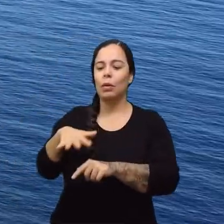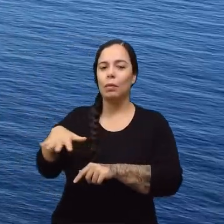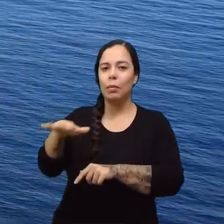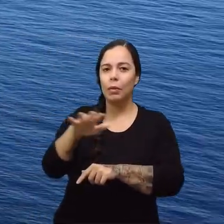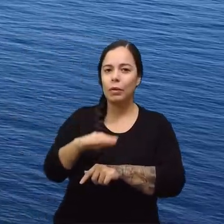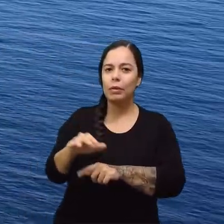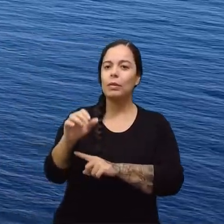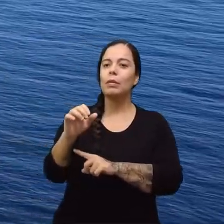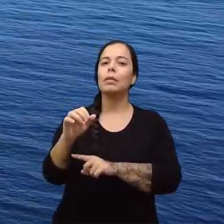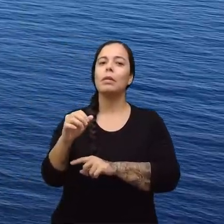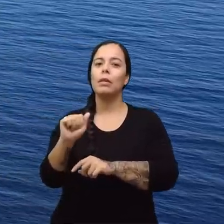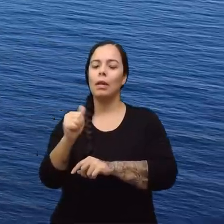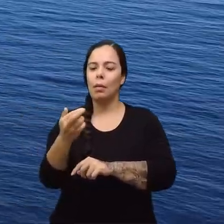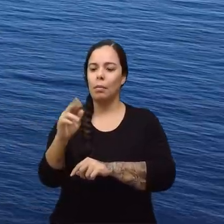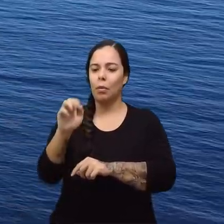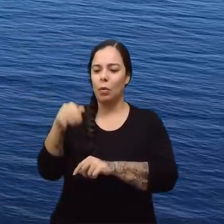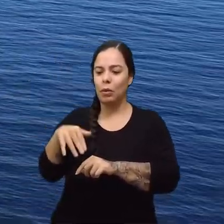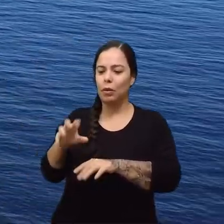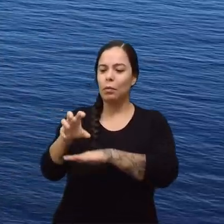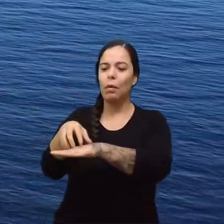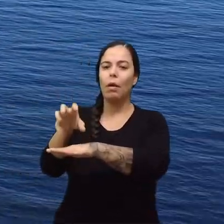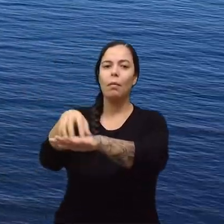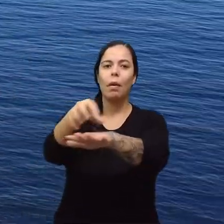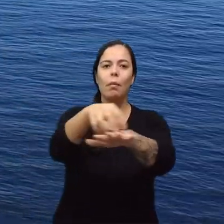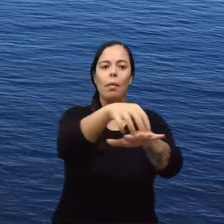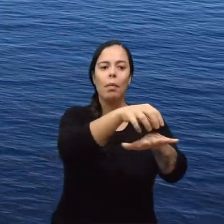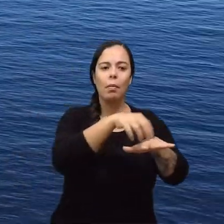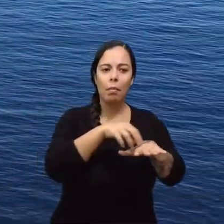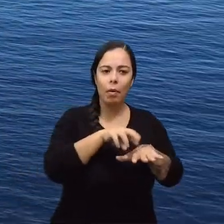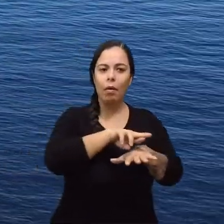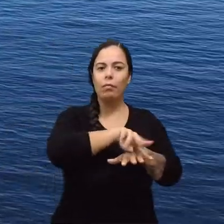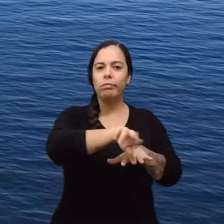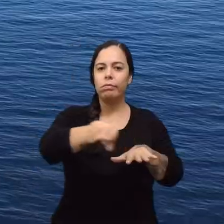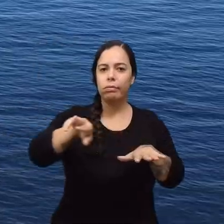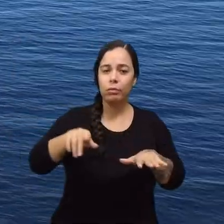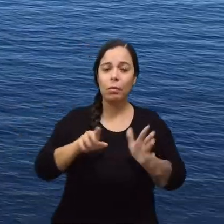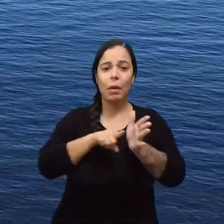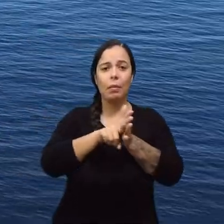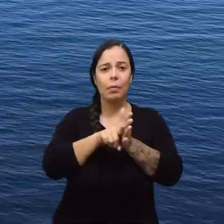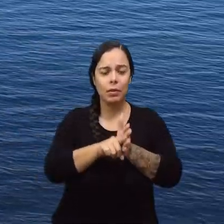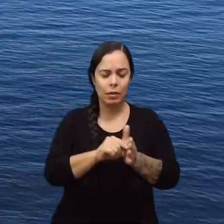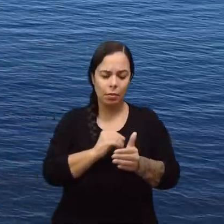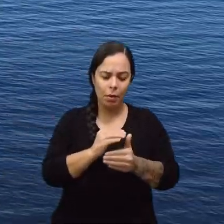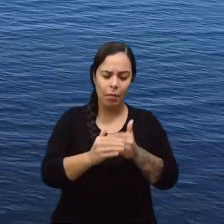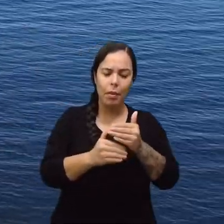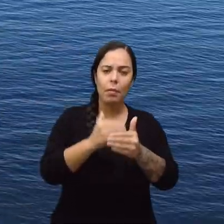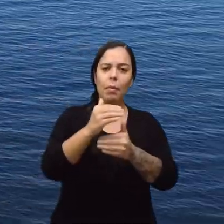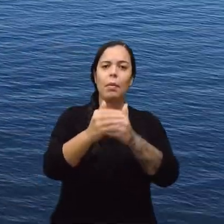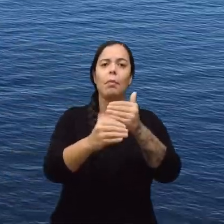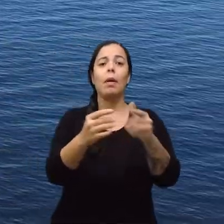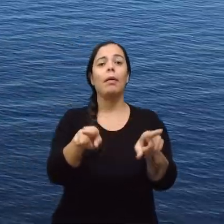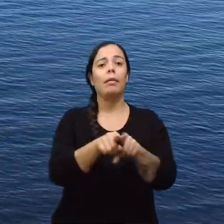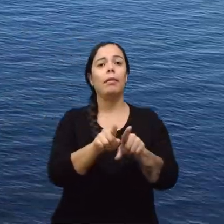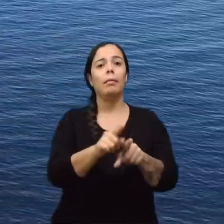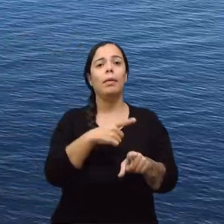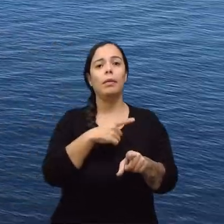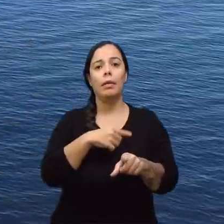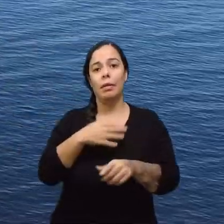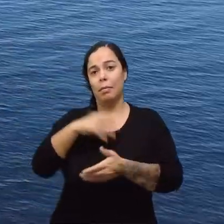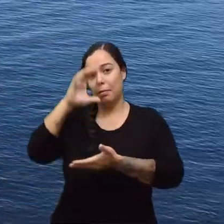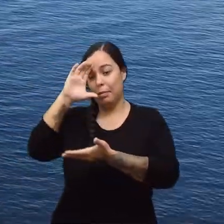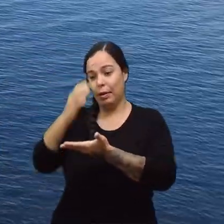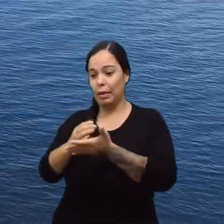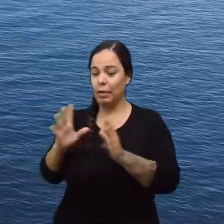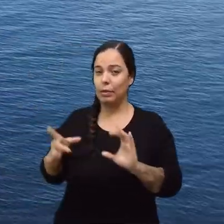Sambaqui de Amorim, né? E com o desenvolvimento das pesquisas, e também muito associado à minha tese